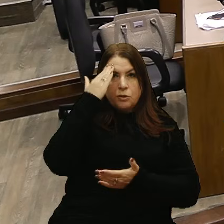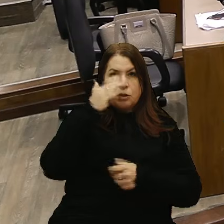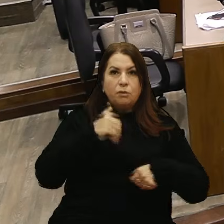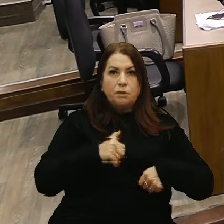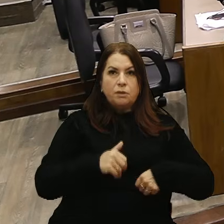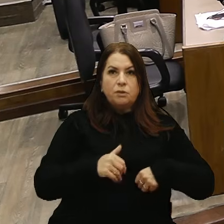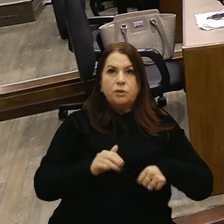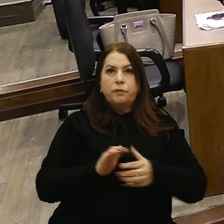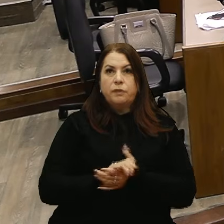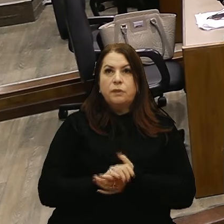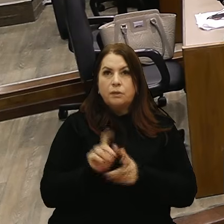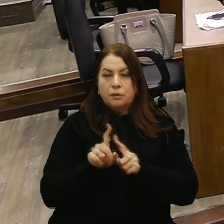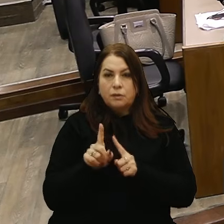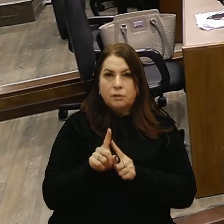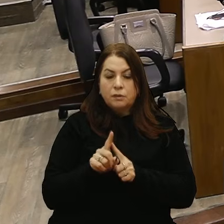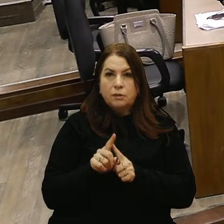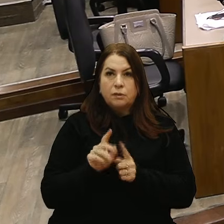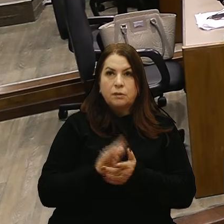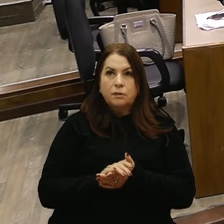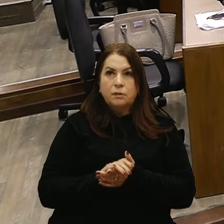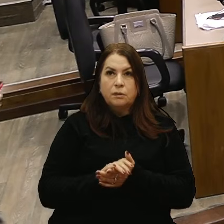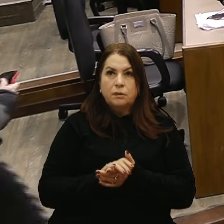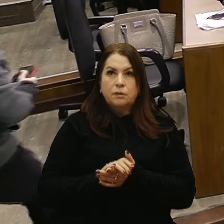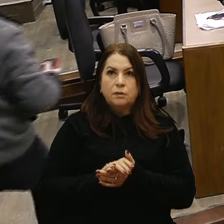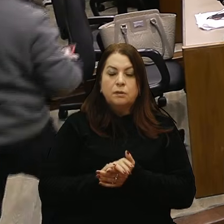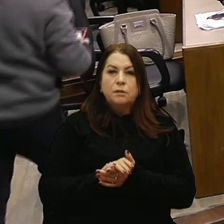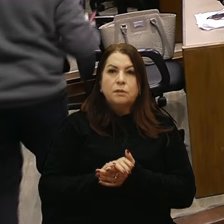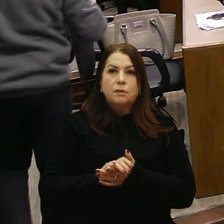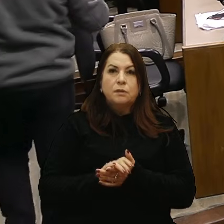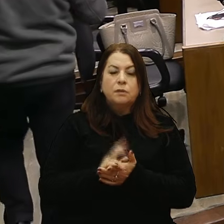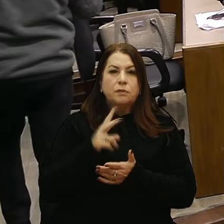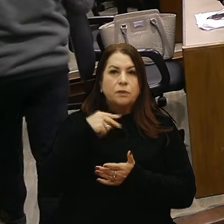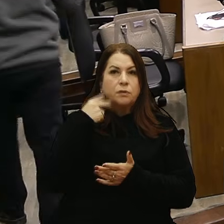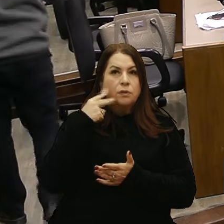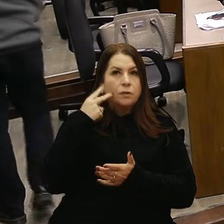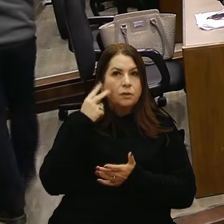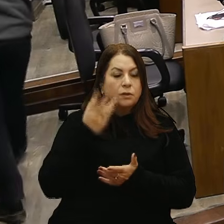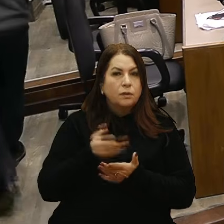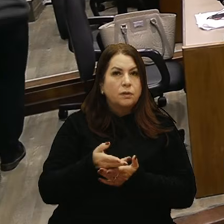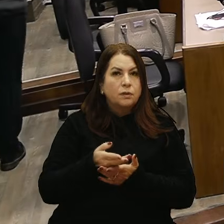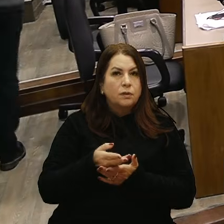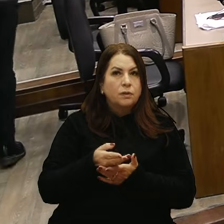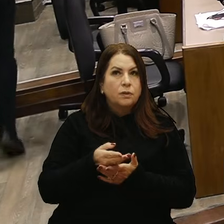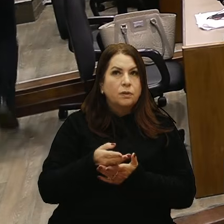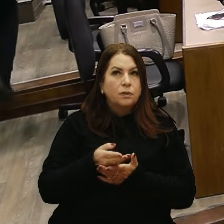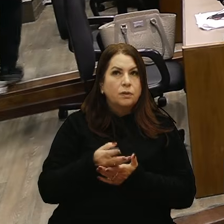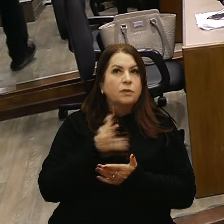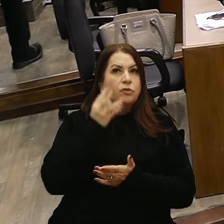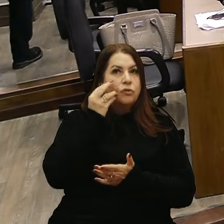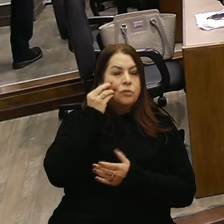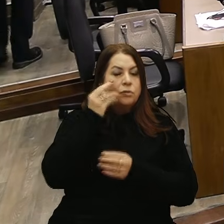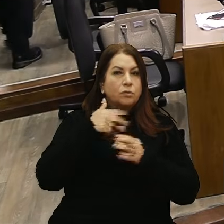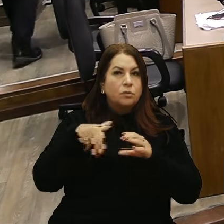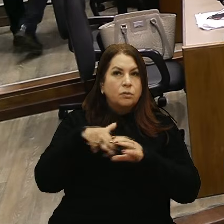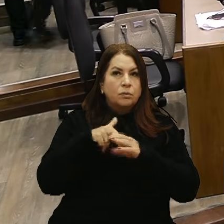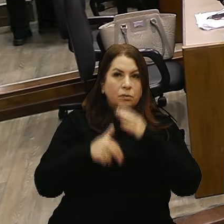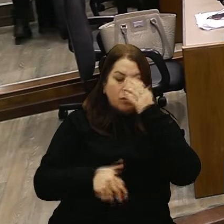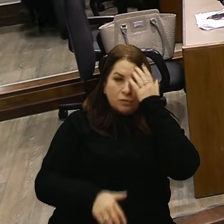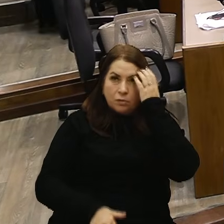presidente. Obrigado, vereador Pedro Rodrigues. Próximo vereador inscrito, vereador José Abreu Jack, da tribuna.